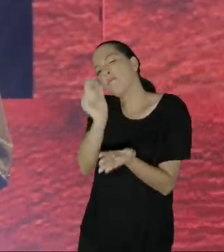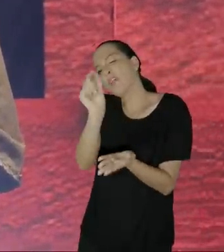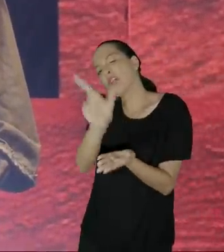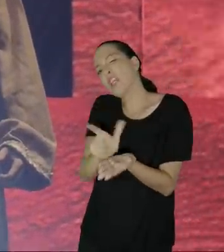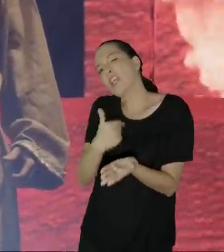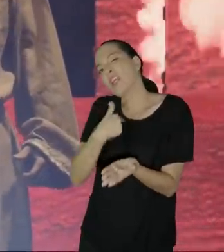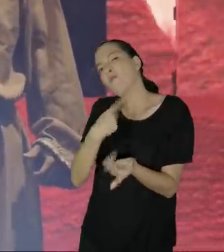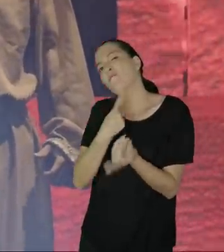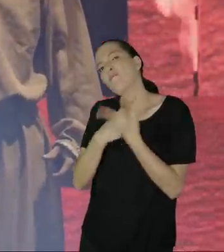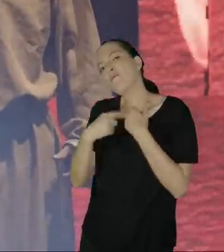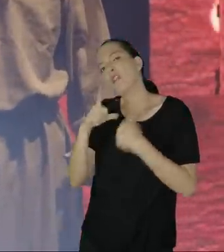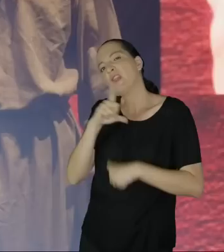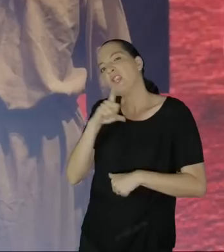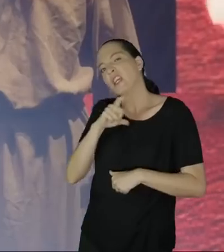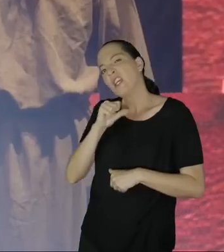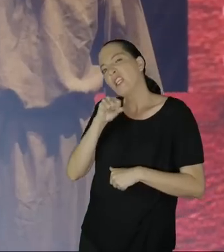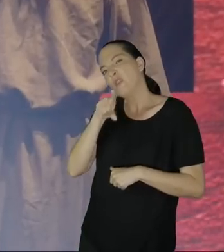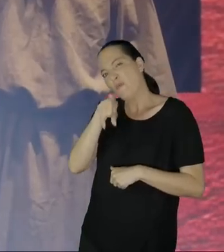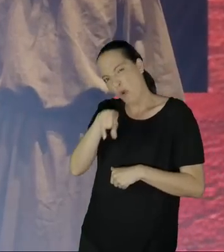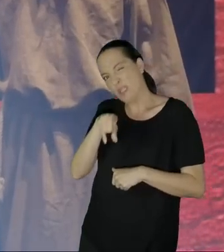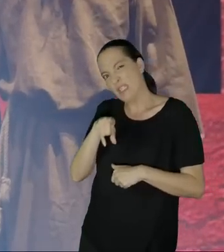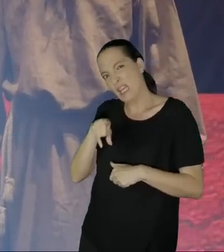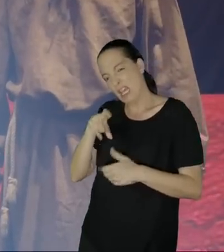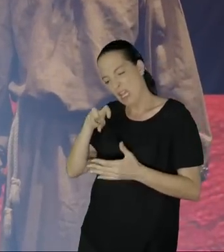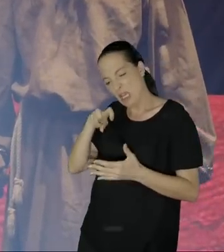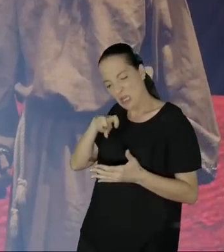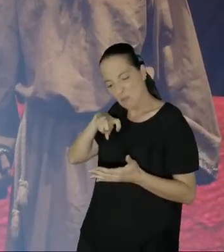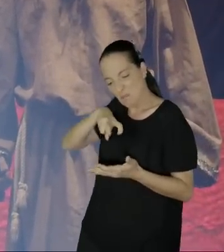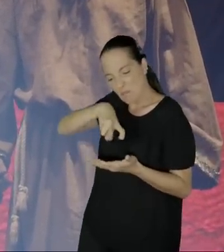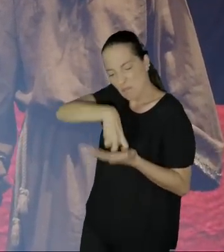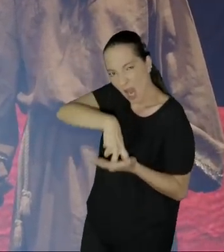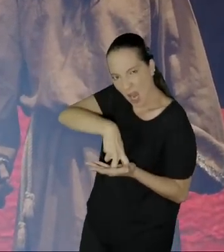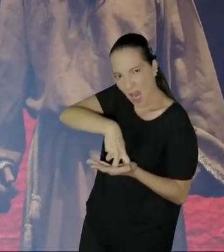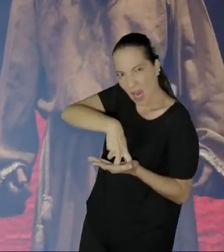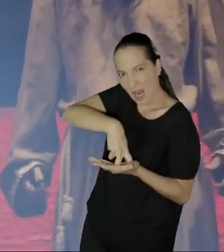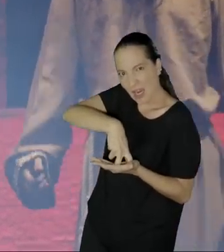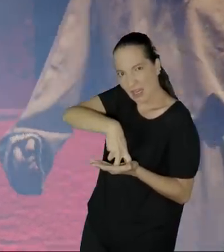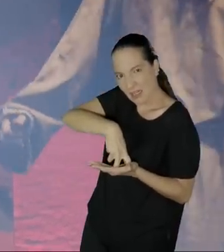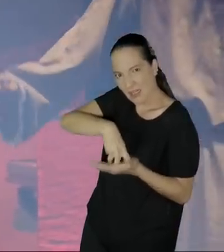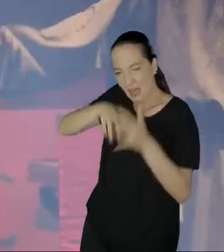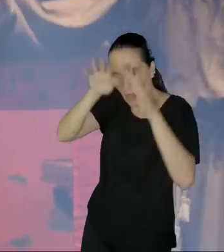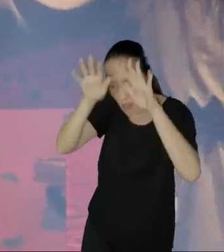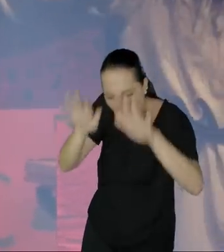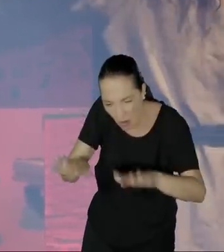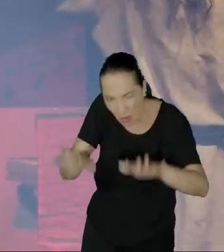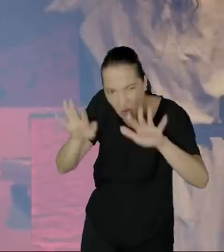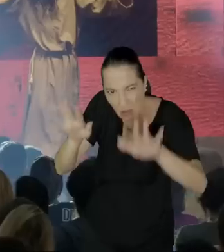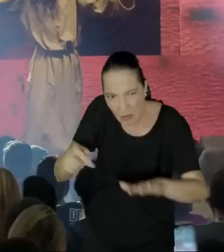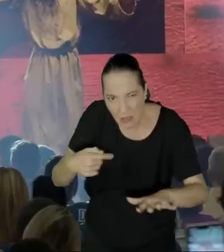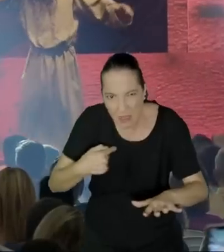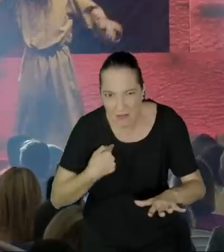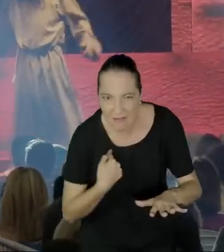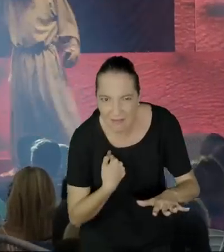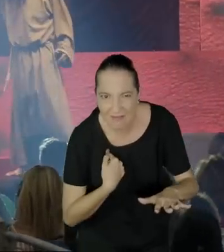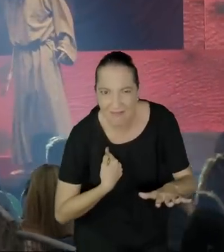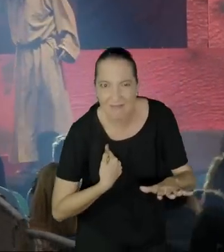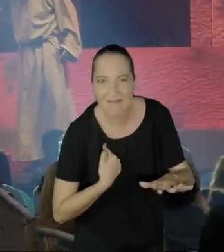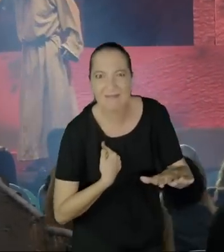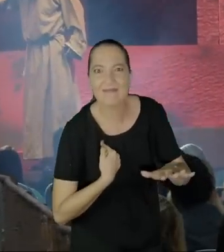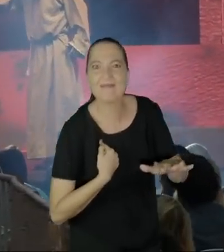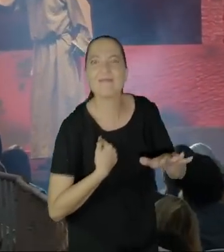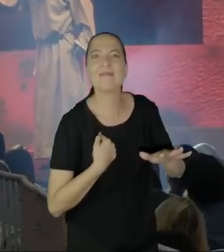Portanto, se te prostrares diante de mim, tudo será teu. Hitorek minim maninha